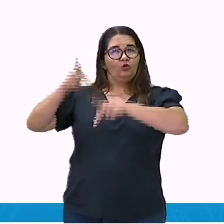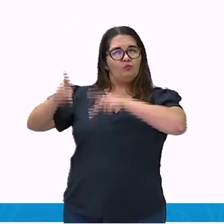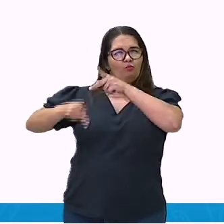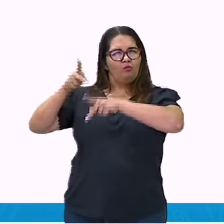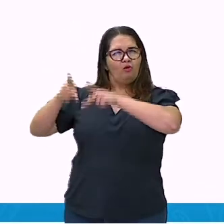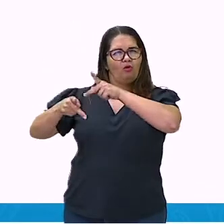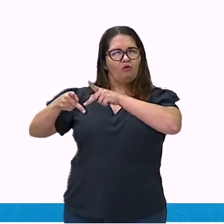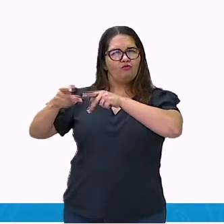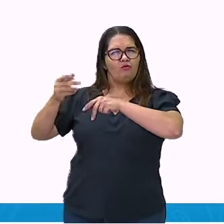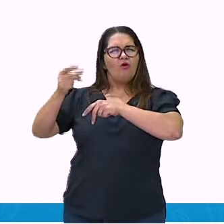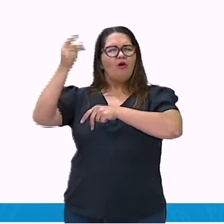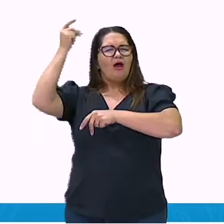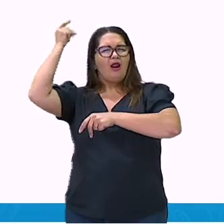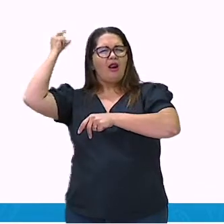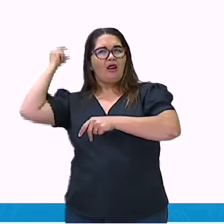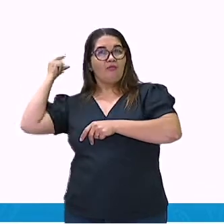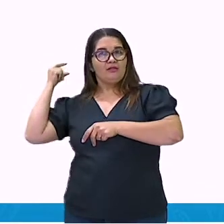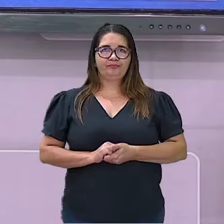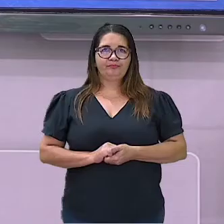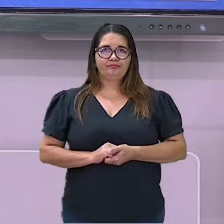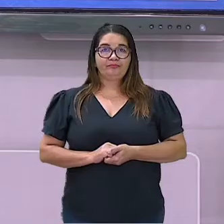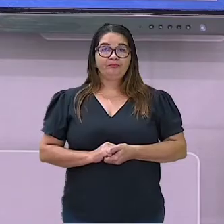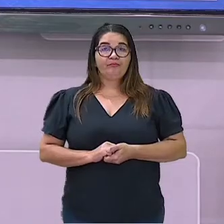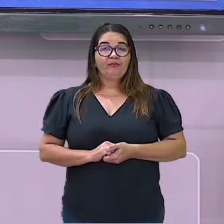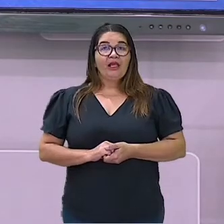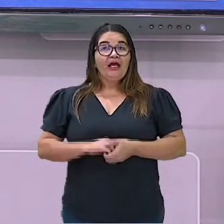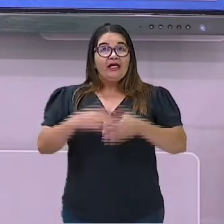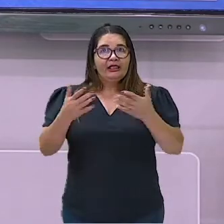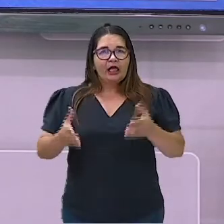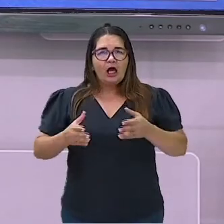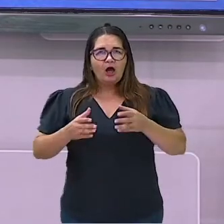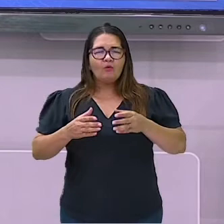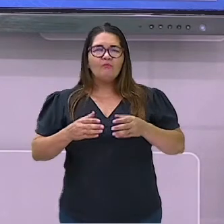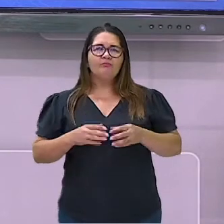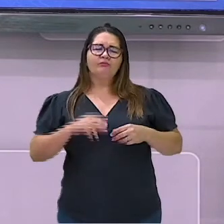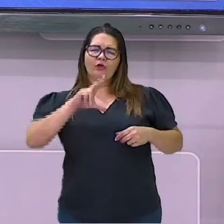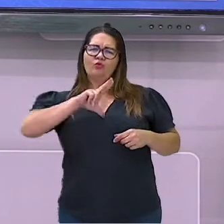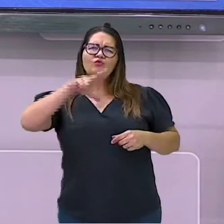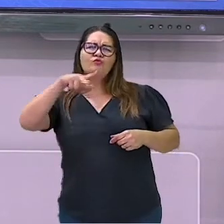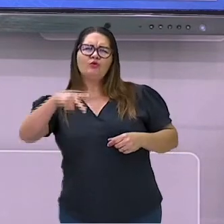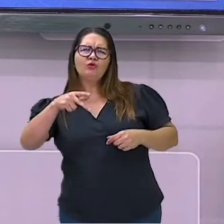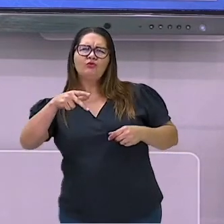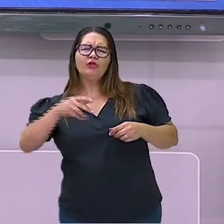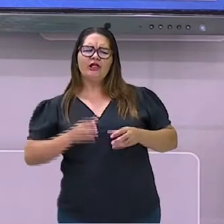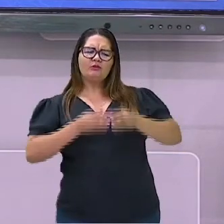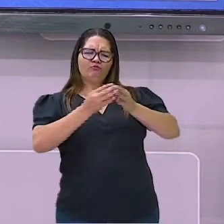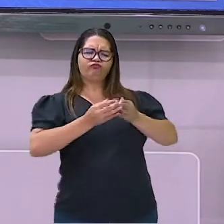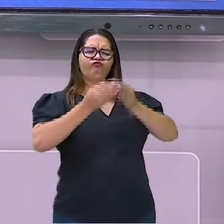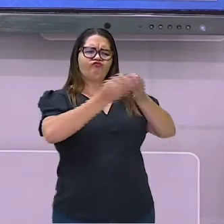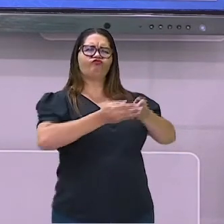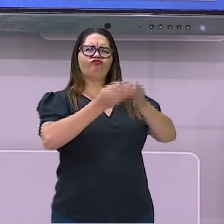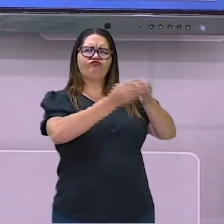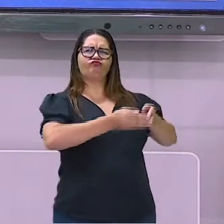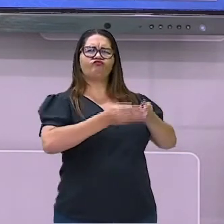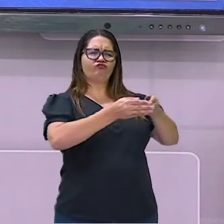aquele trabalho compulsório, né? E os portugueses trouxeram para o Brasil as missões